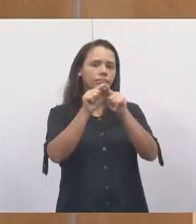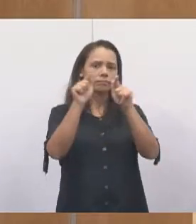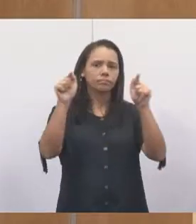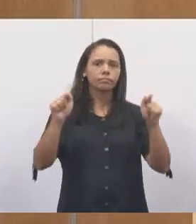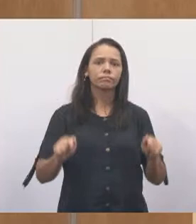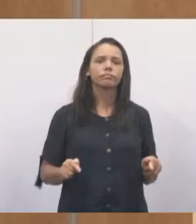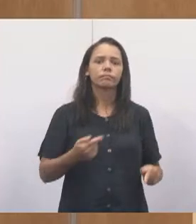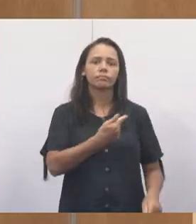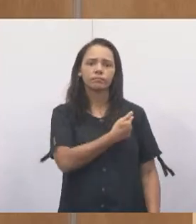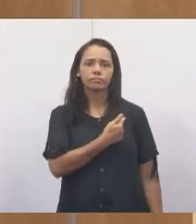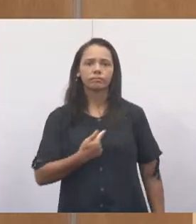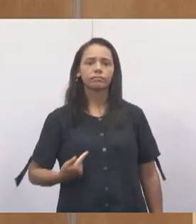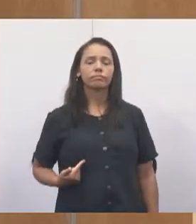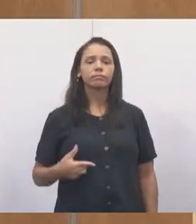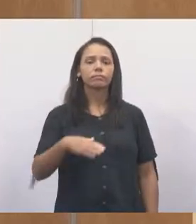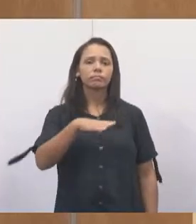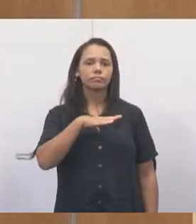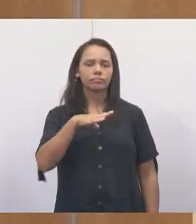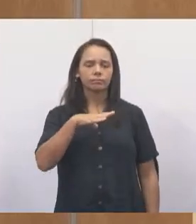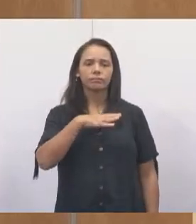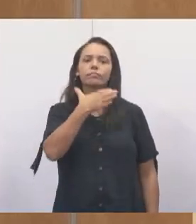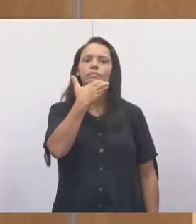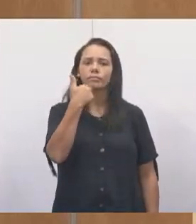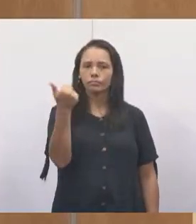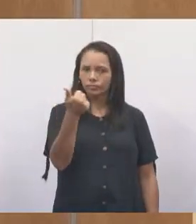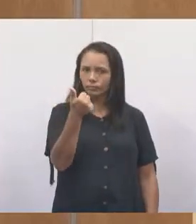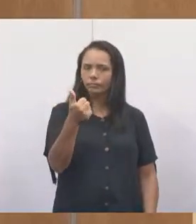que merecem o melhor.